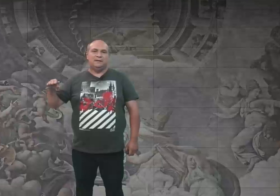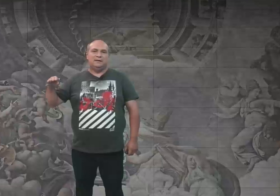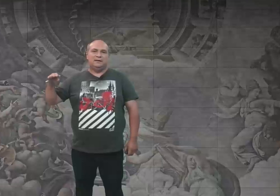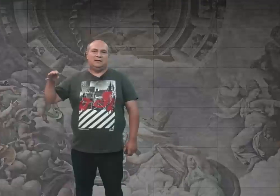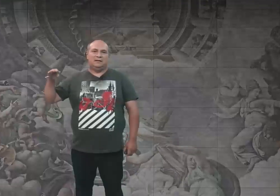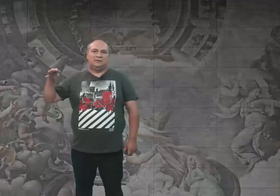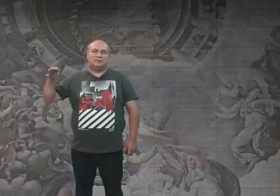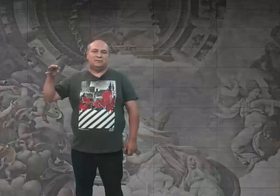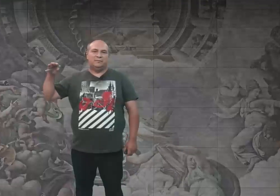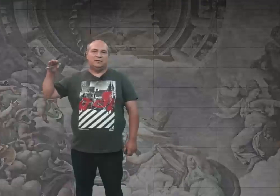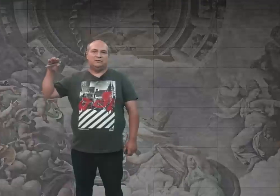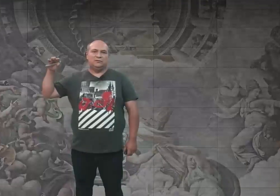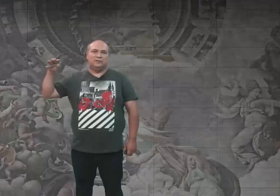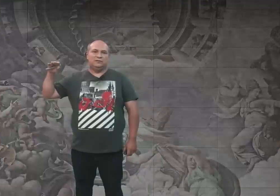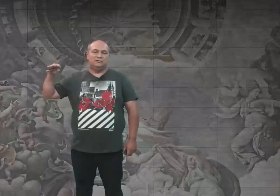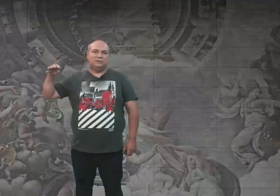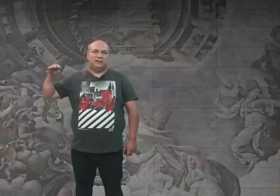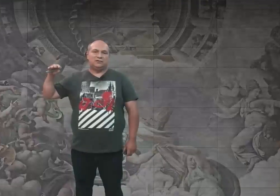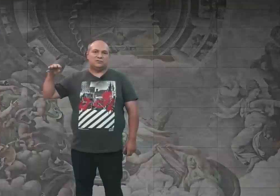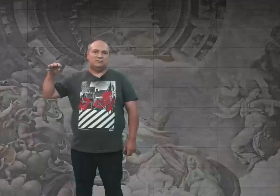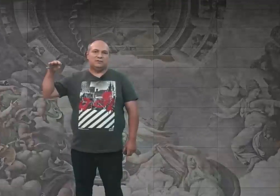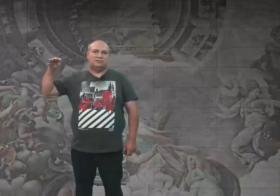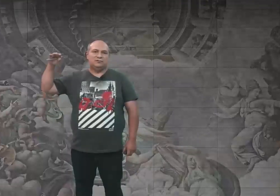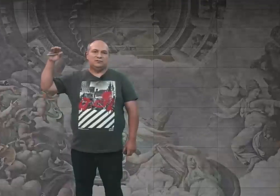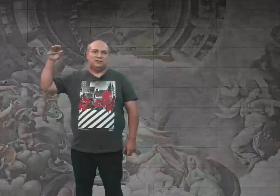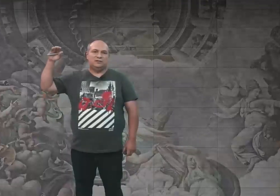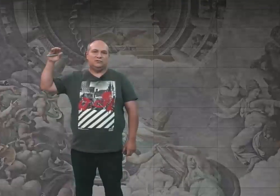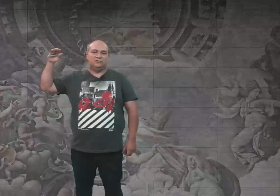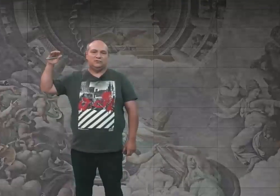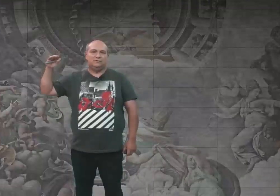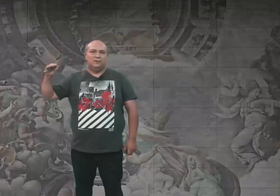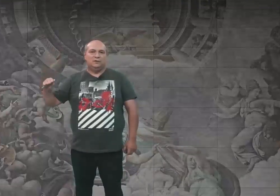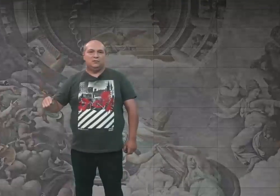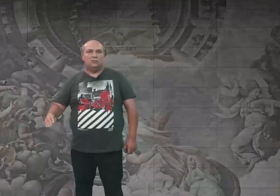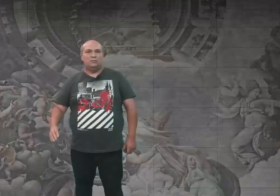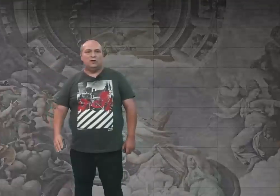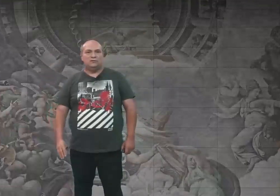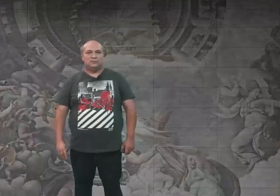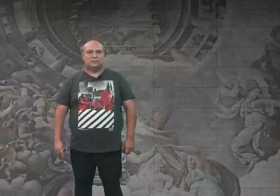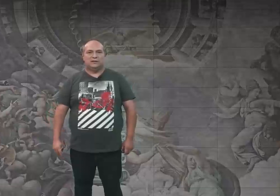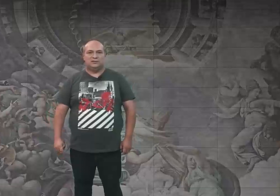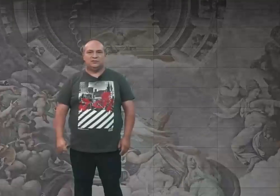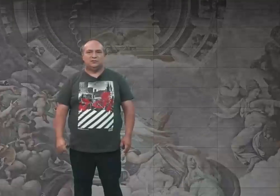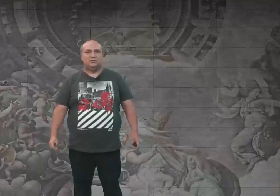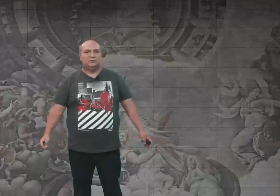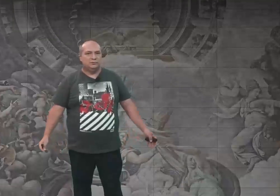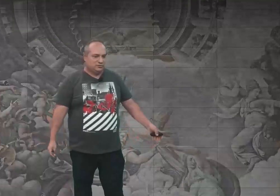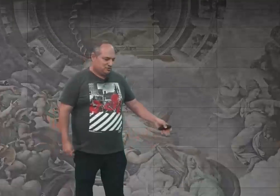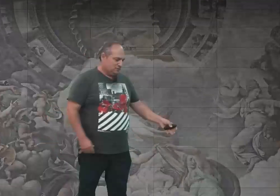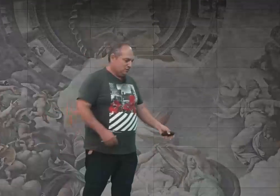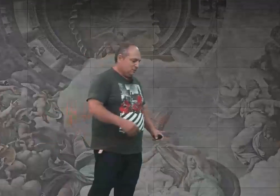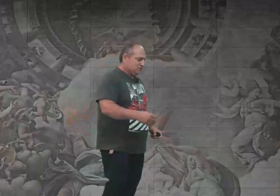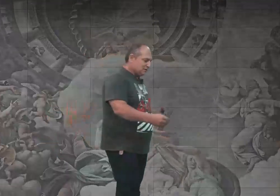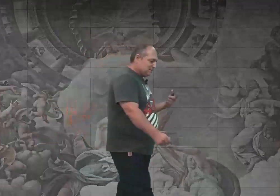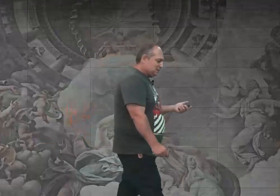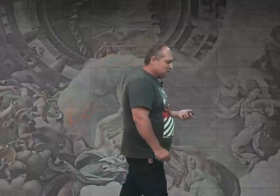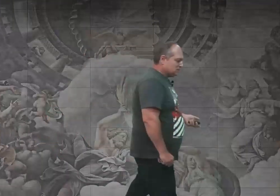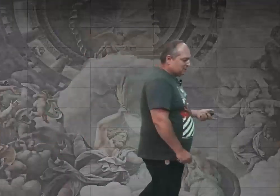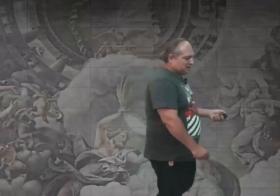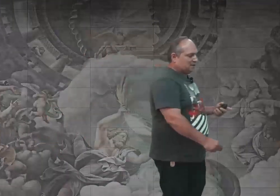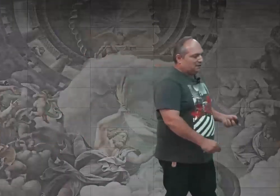grega, cruzamento, né, o relacionamento de Deus com humanos. Aí gerou os